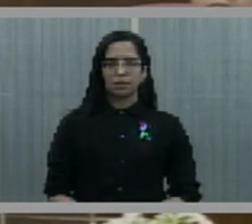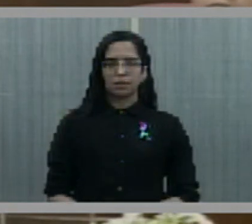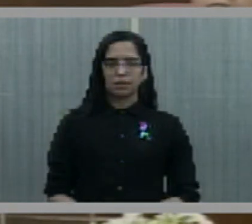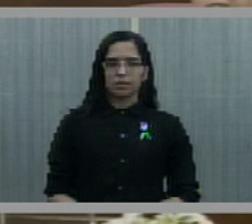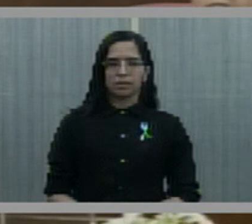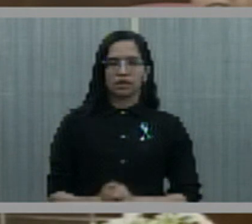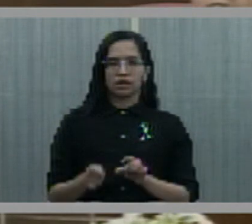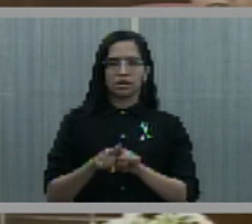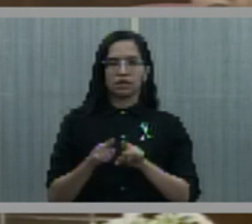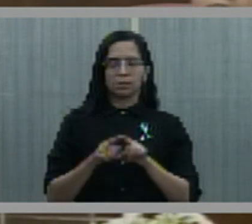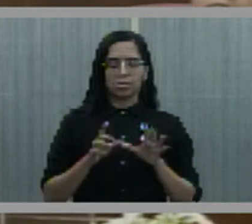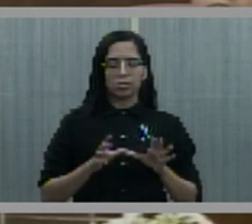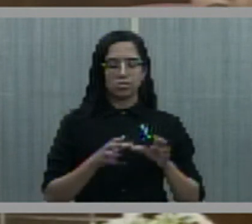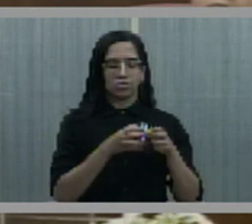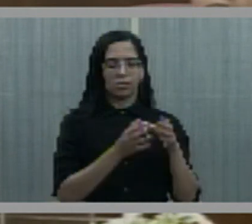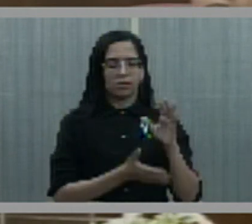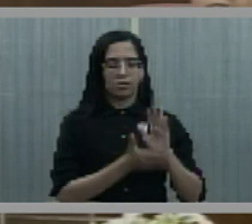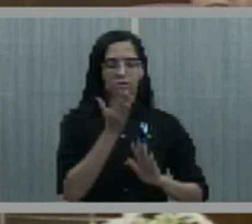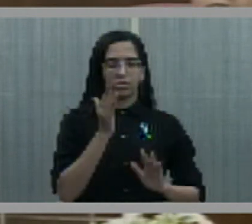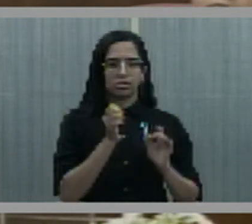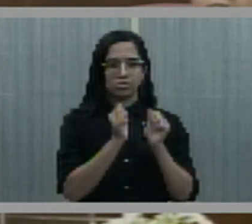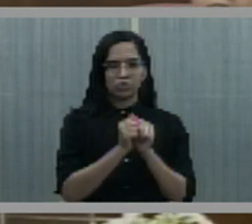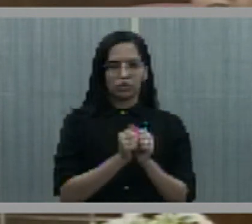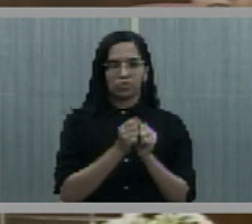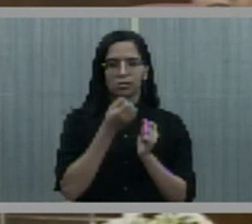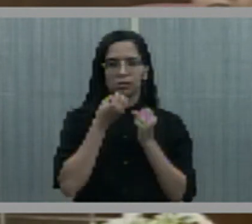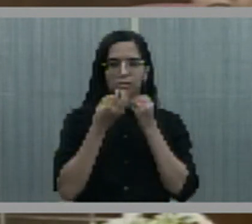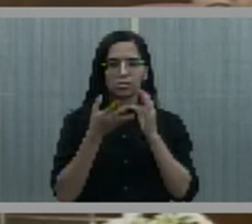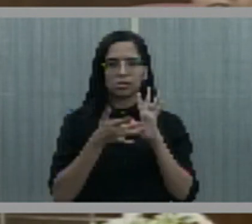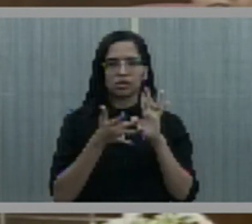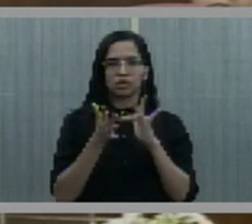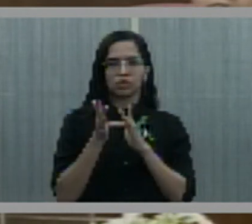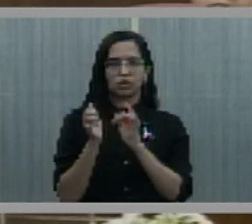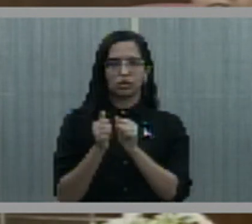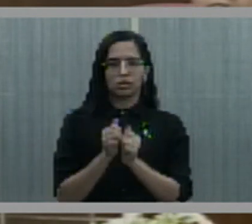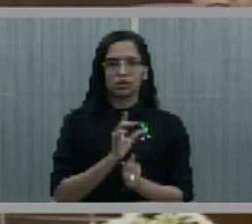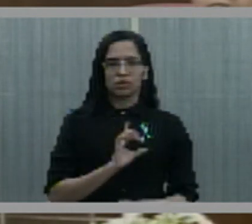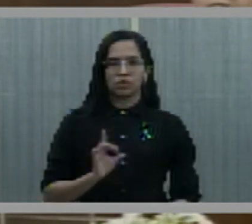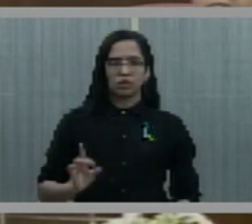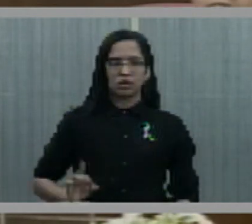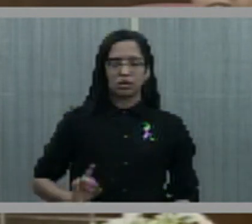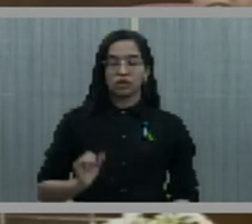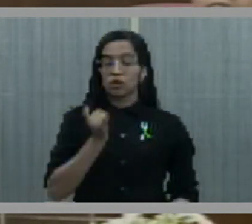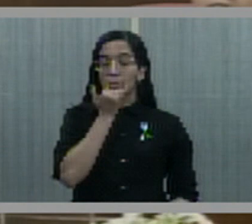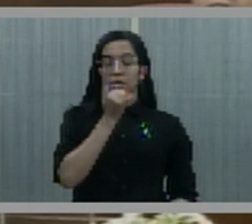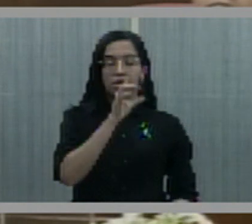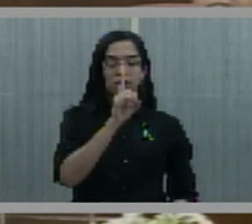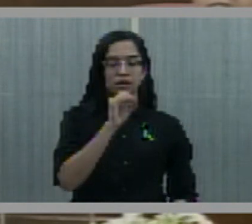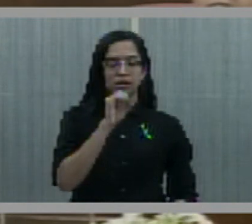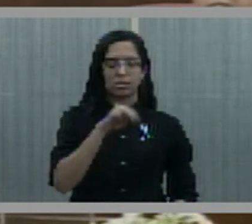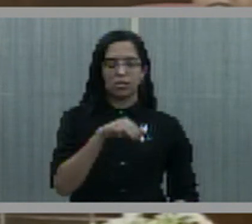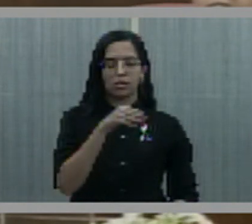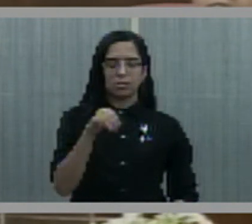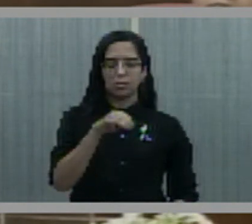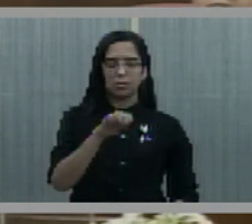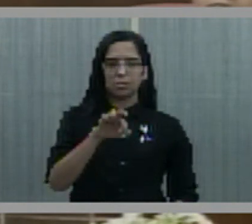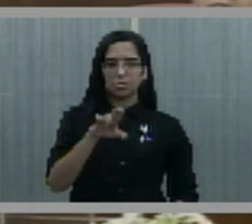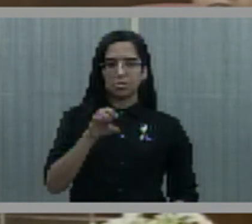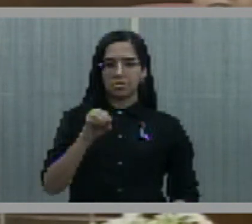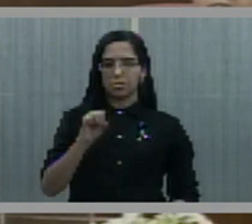a nossa comitiva que está aqui, agradeço a presença, que veio de Bom Jesus, acompanhando Dom Marcos, Quero também agradecer a presença na